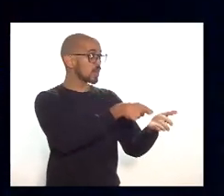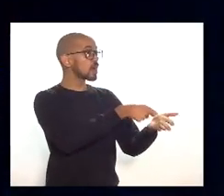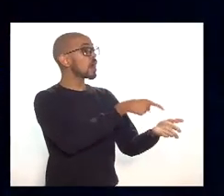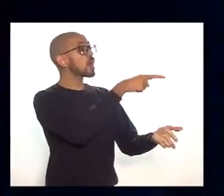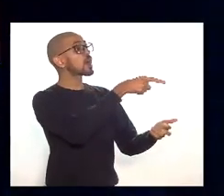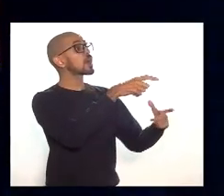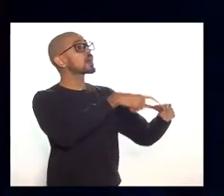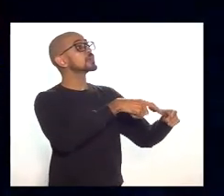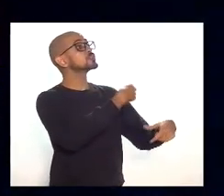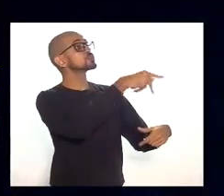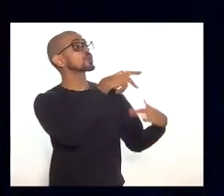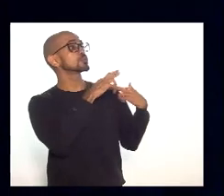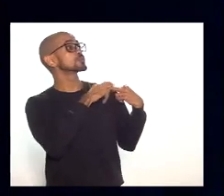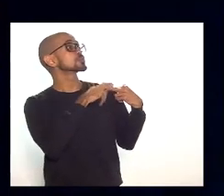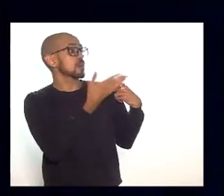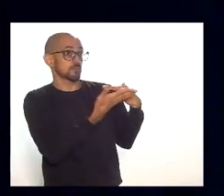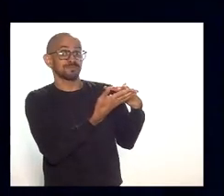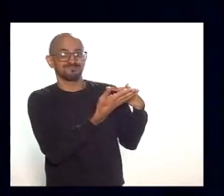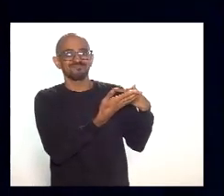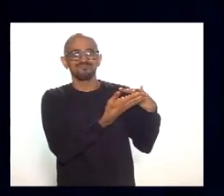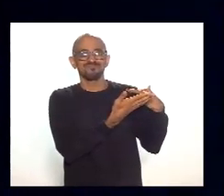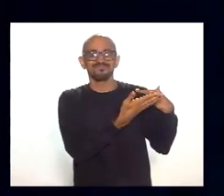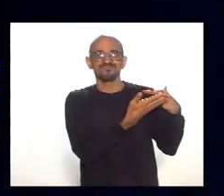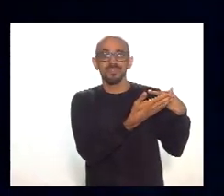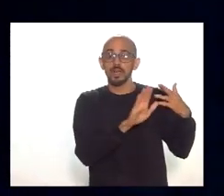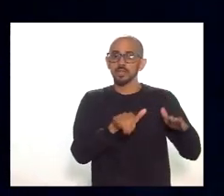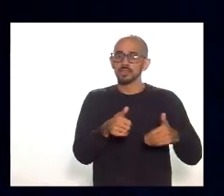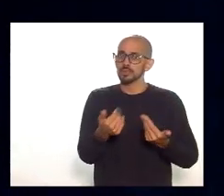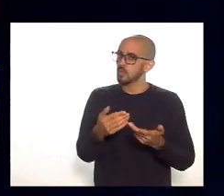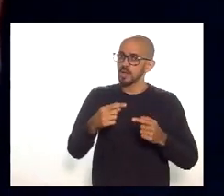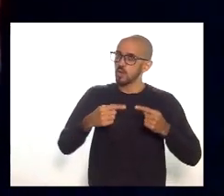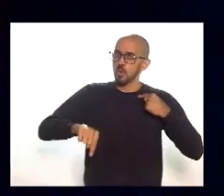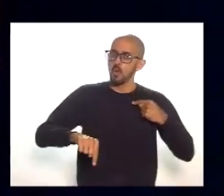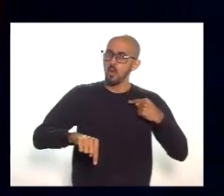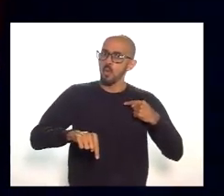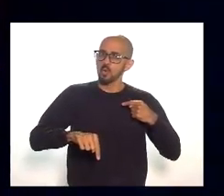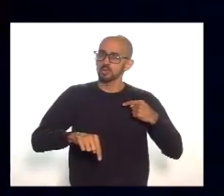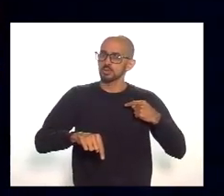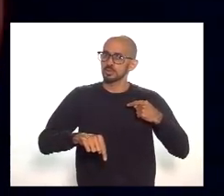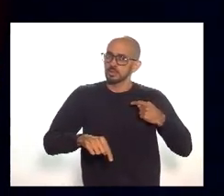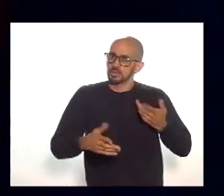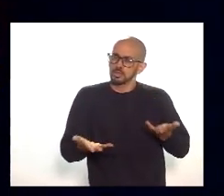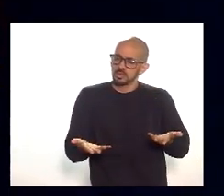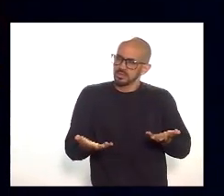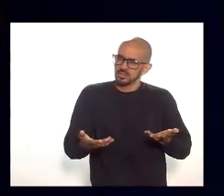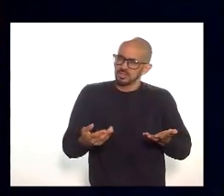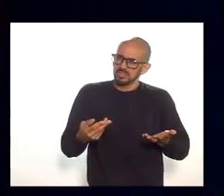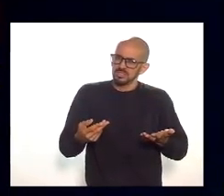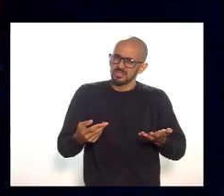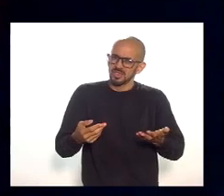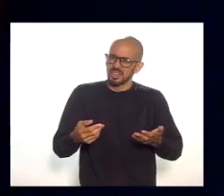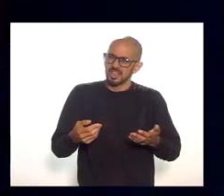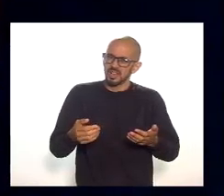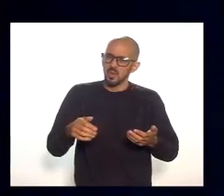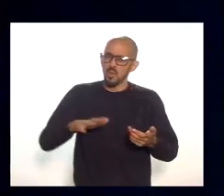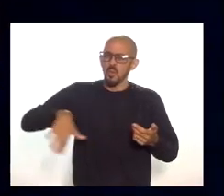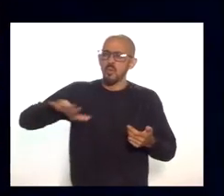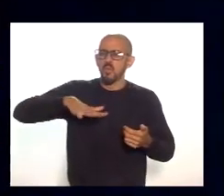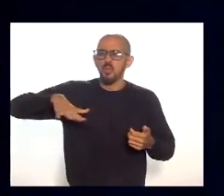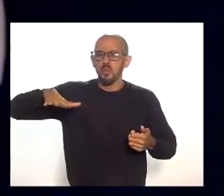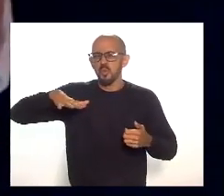E seria, no mínimo, né, um contrassenso. Então, quero aqui dizer que é uma matéria